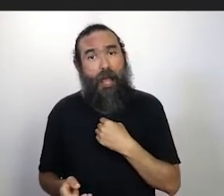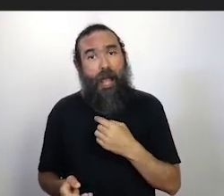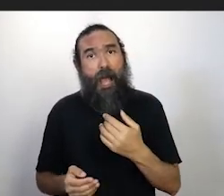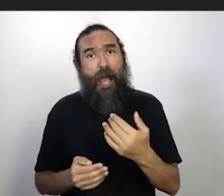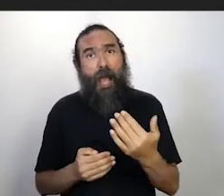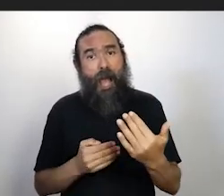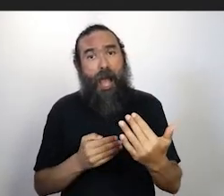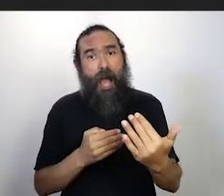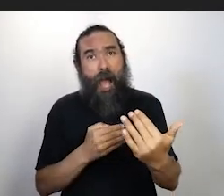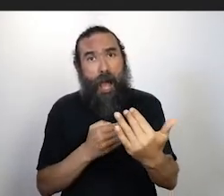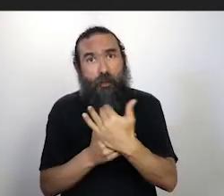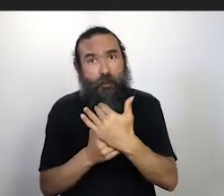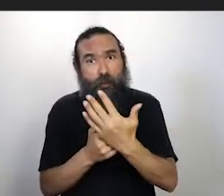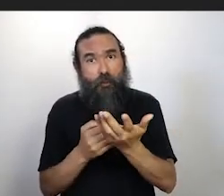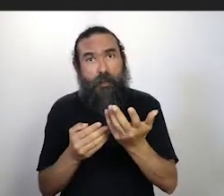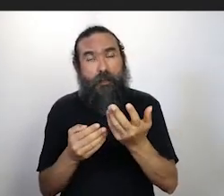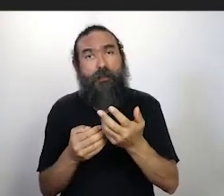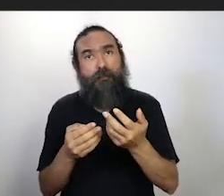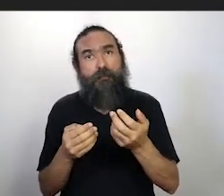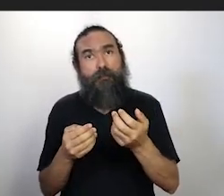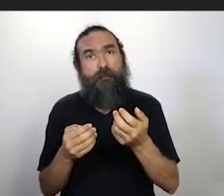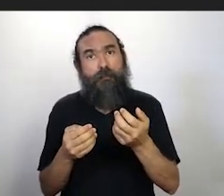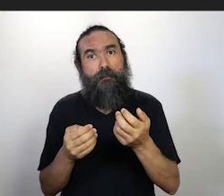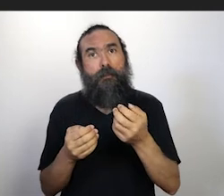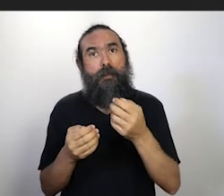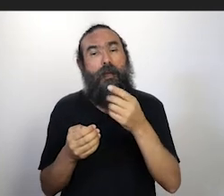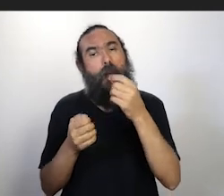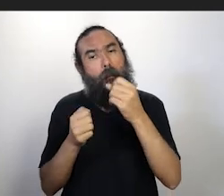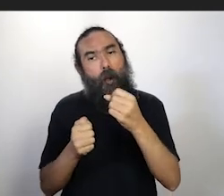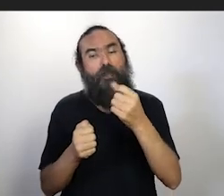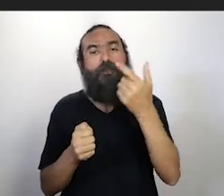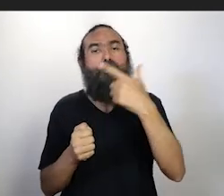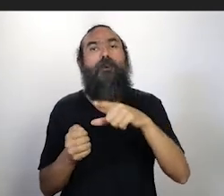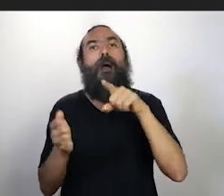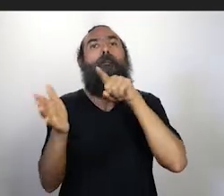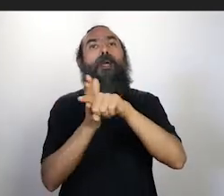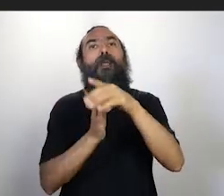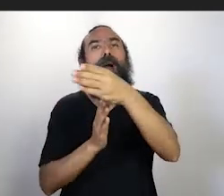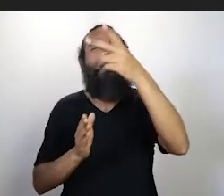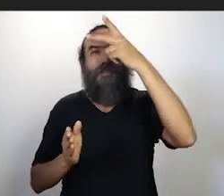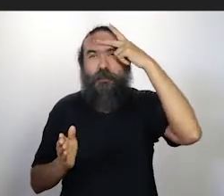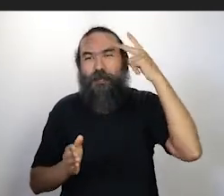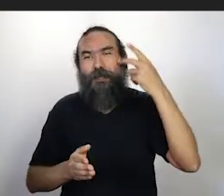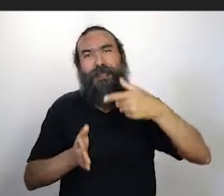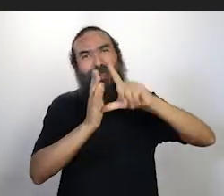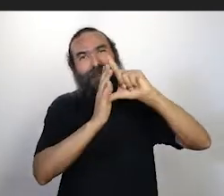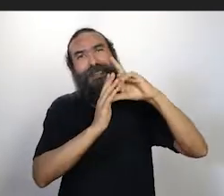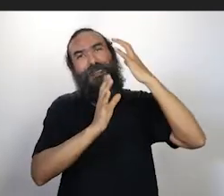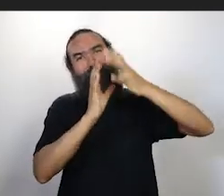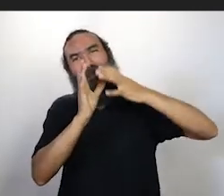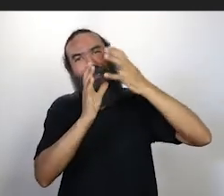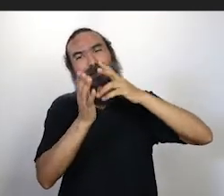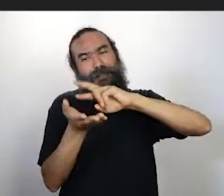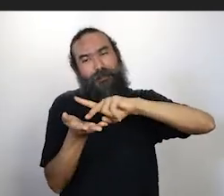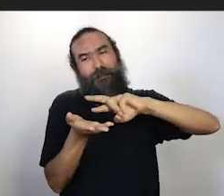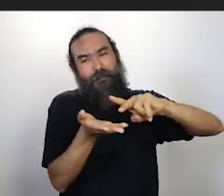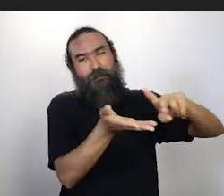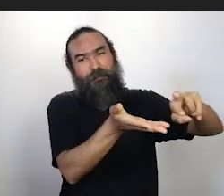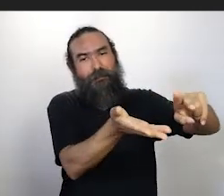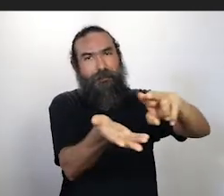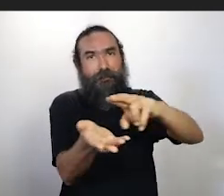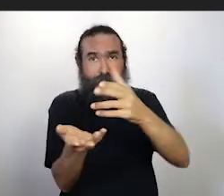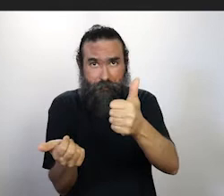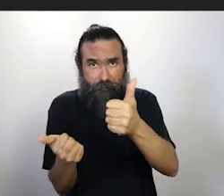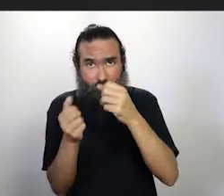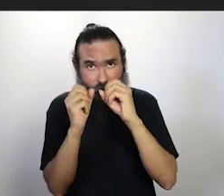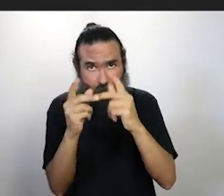pode... voltar naquela linha de apresentação. A gente volta para Shirley, Lúcia Alberta, Douglas, Zica, Marcos, Indianara